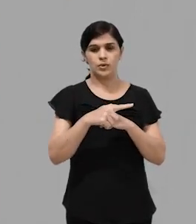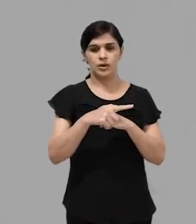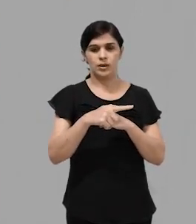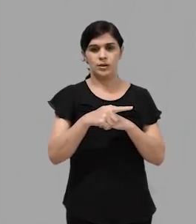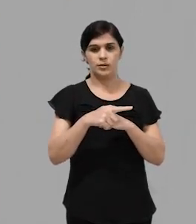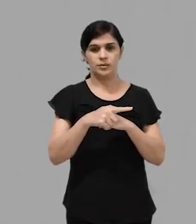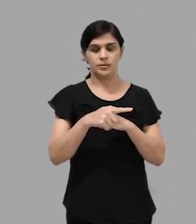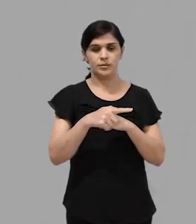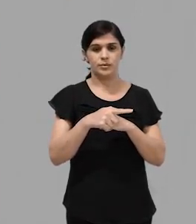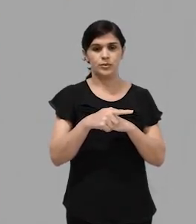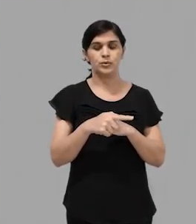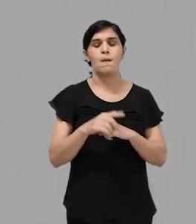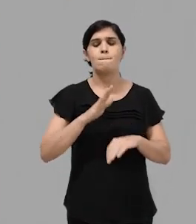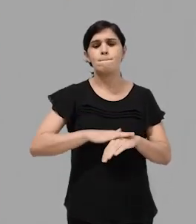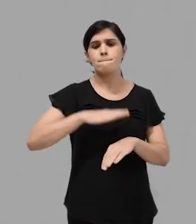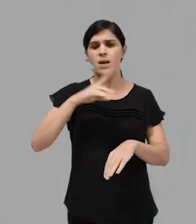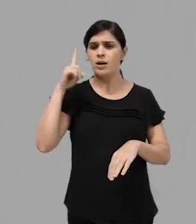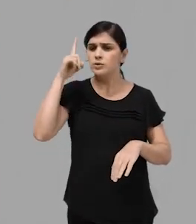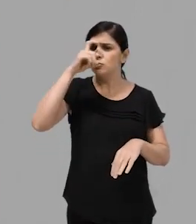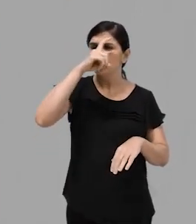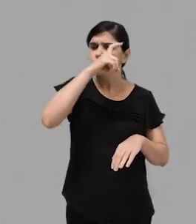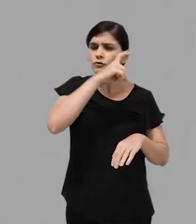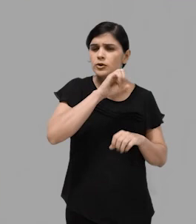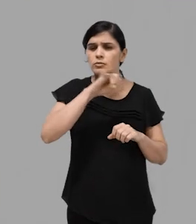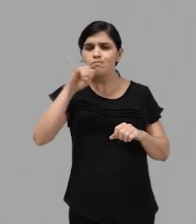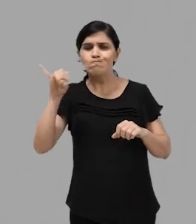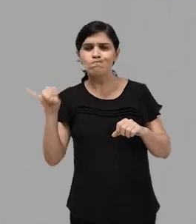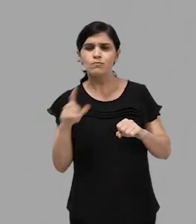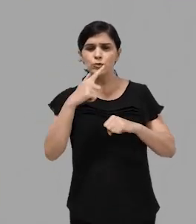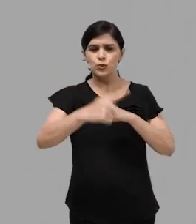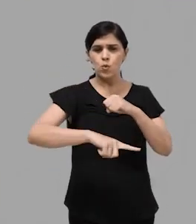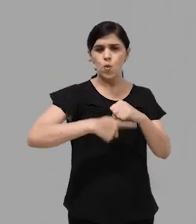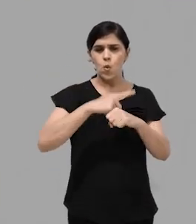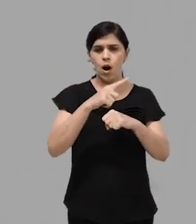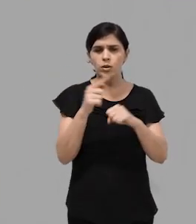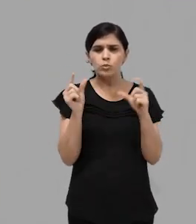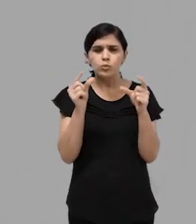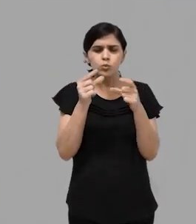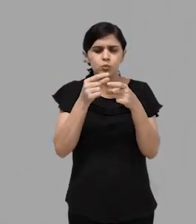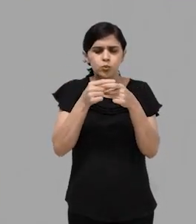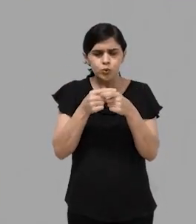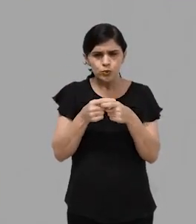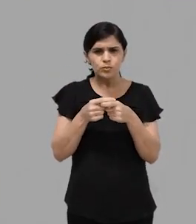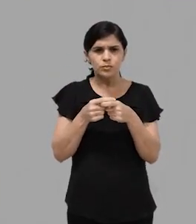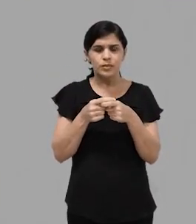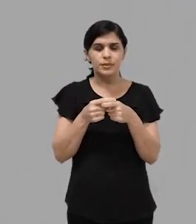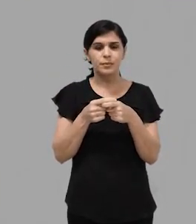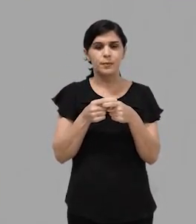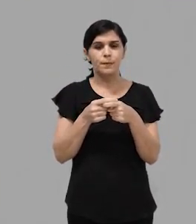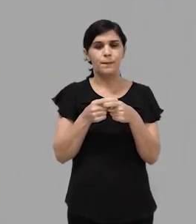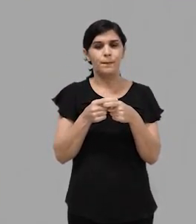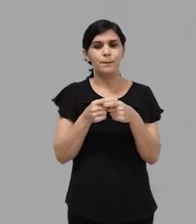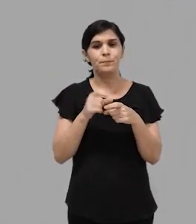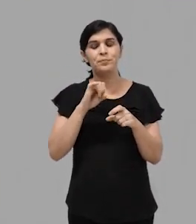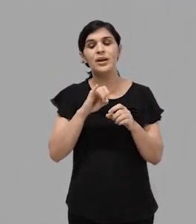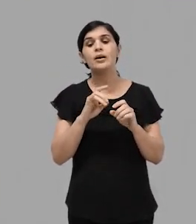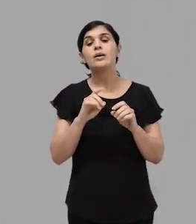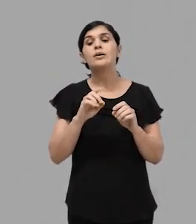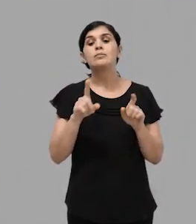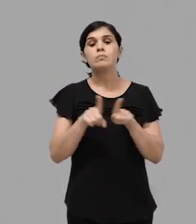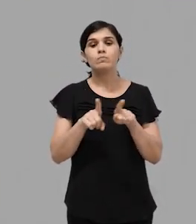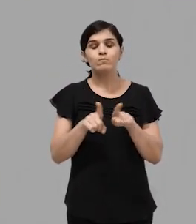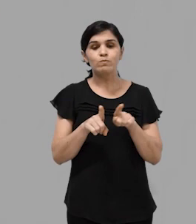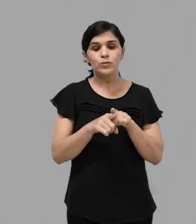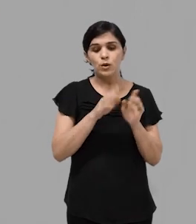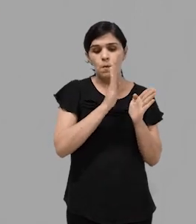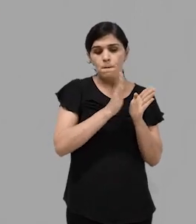ionização. Mais difícil será a retirada desse elétron. E, no período, certo?